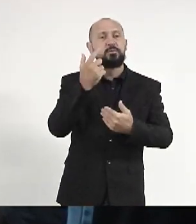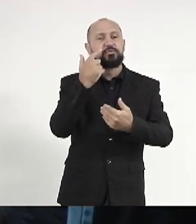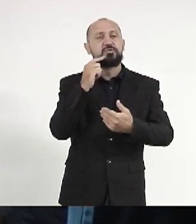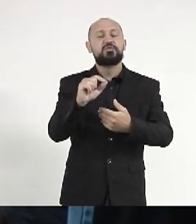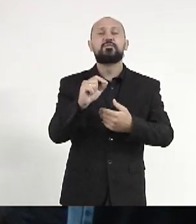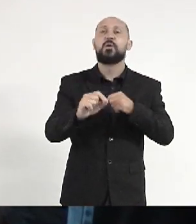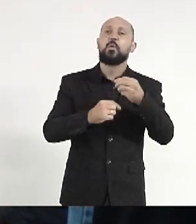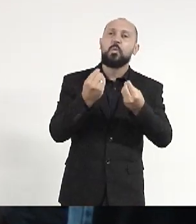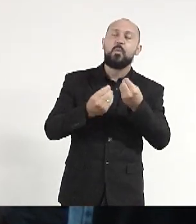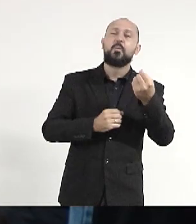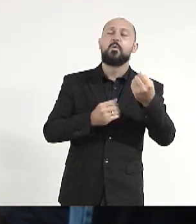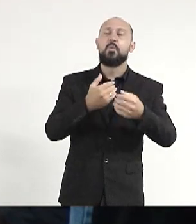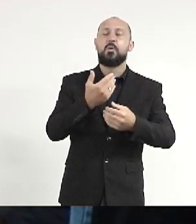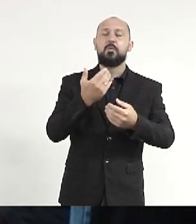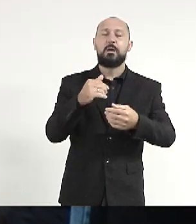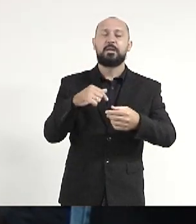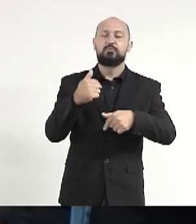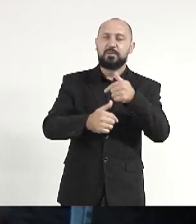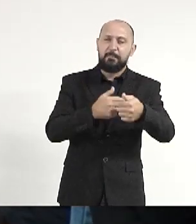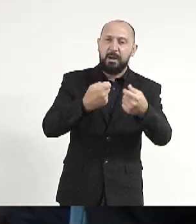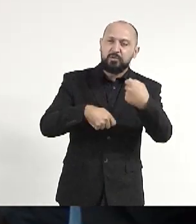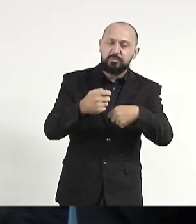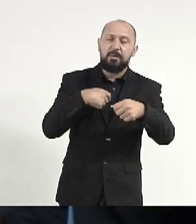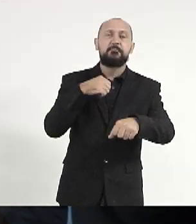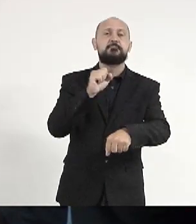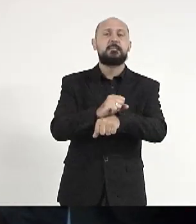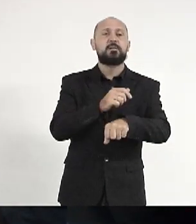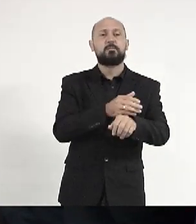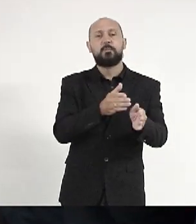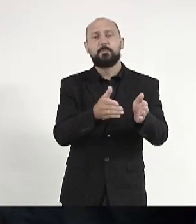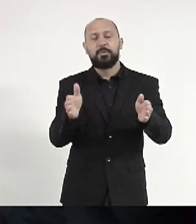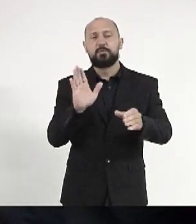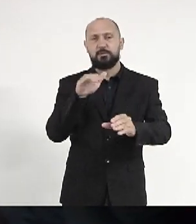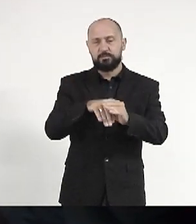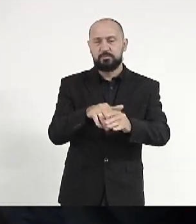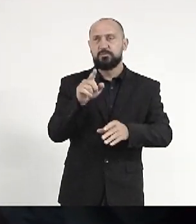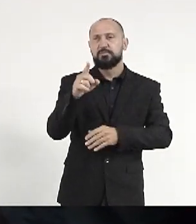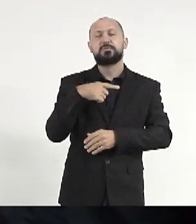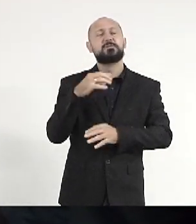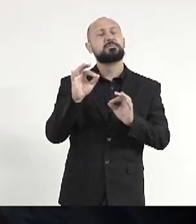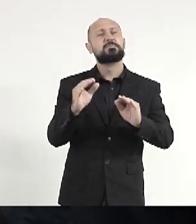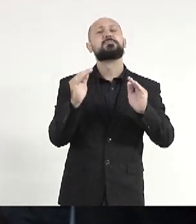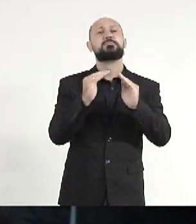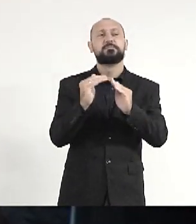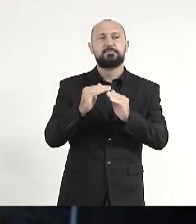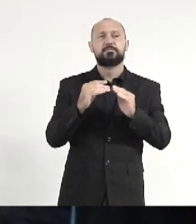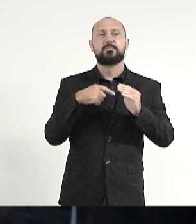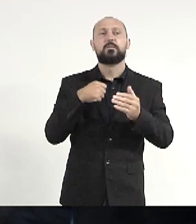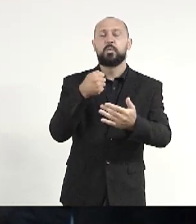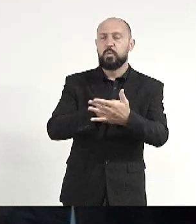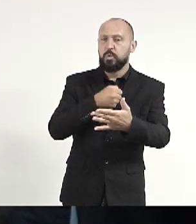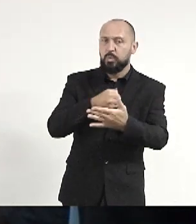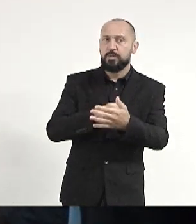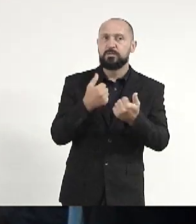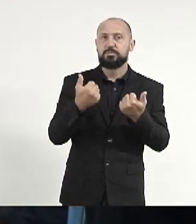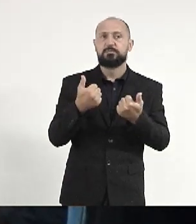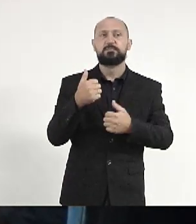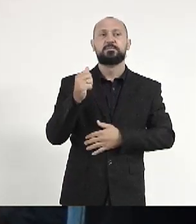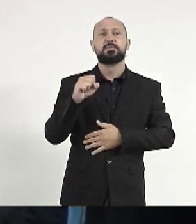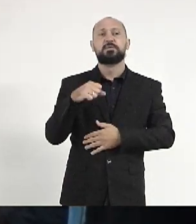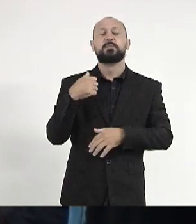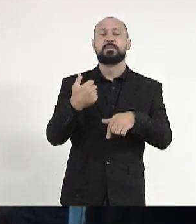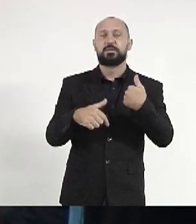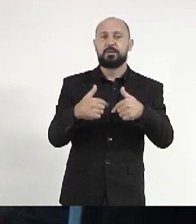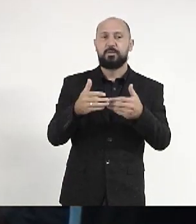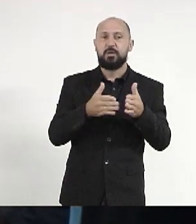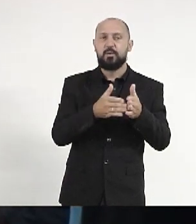máquinas municipais e a máquina do estado parando no período eleitoral. Então, Vossa Excelência tem razão, também defendo isso, e que nós temos que